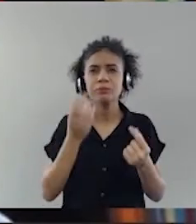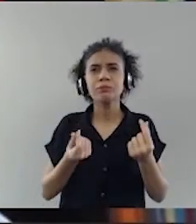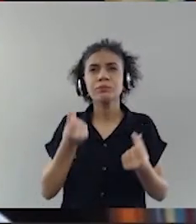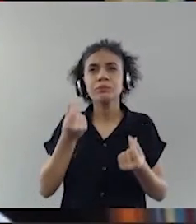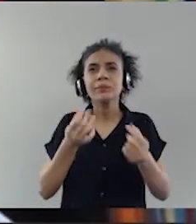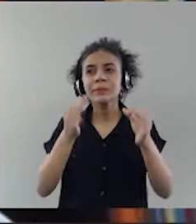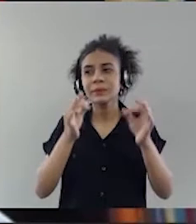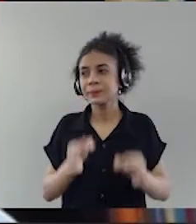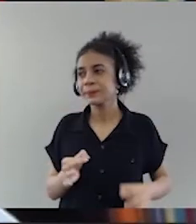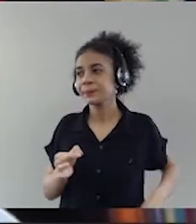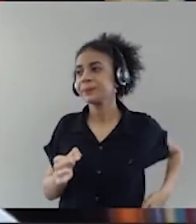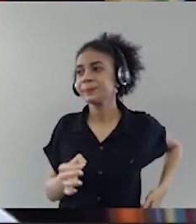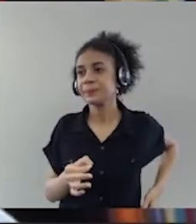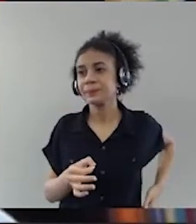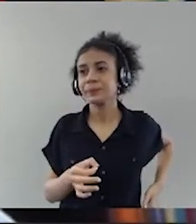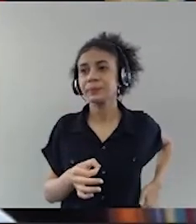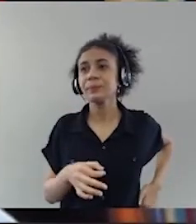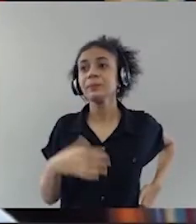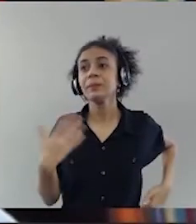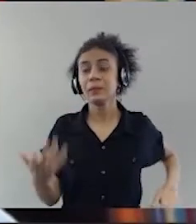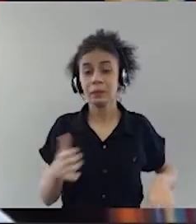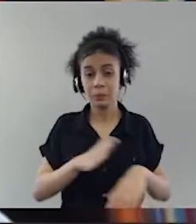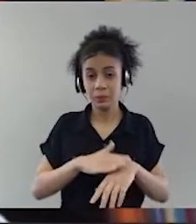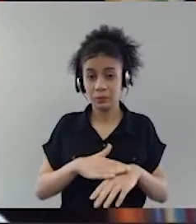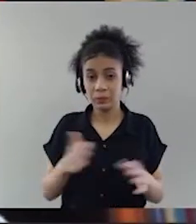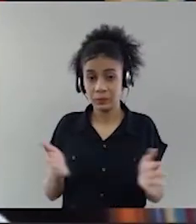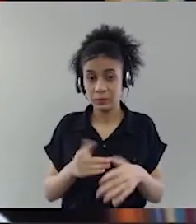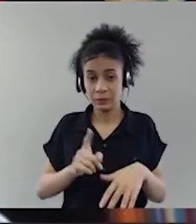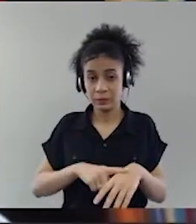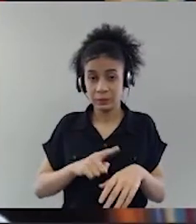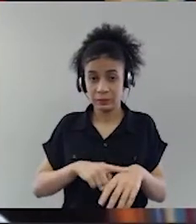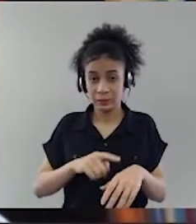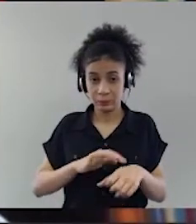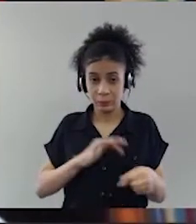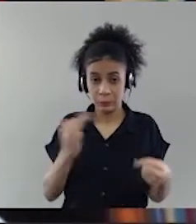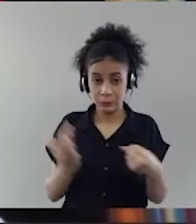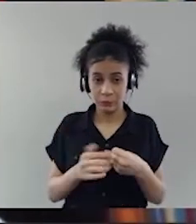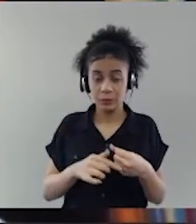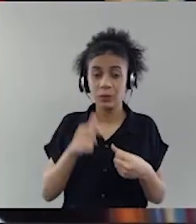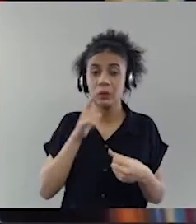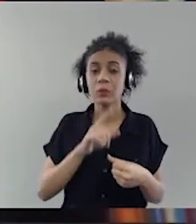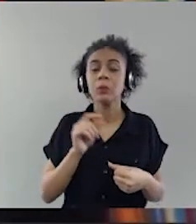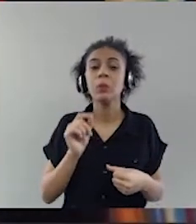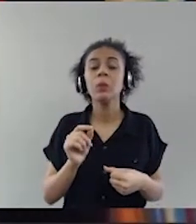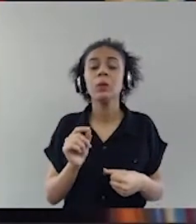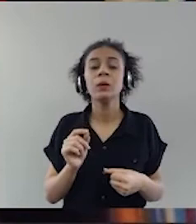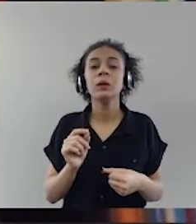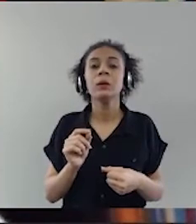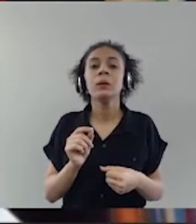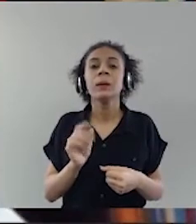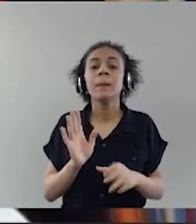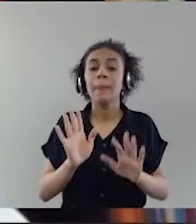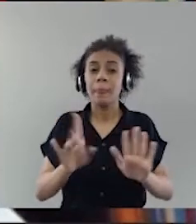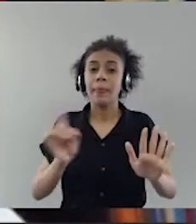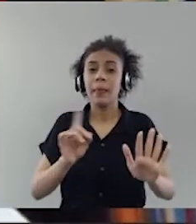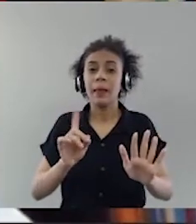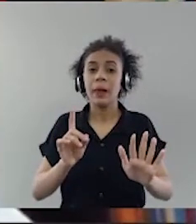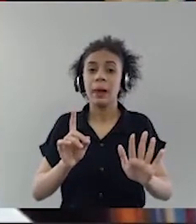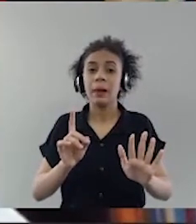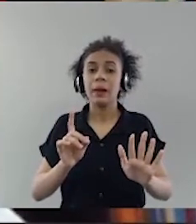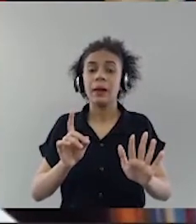forma definitiva. E o momento atual, o momento de pandemia, trouxe dessa forma não